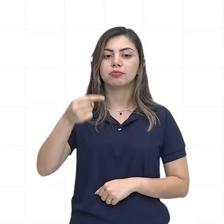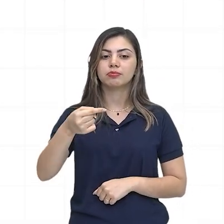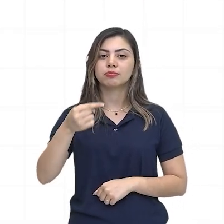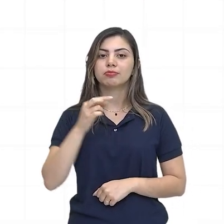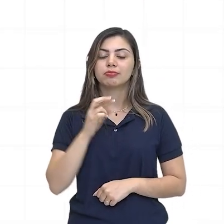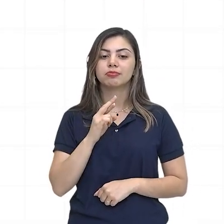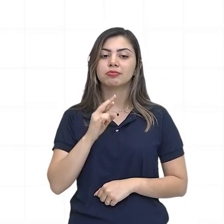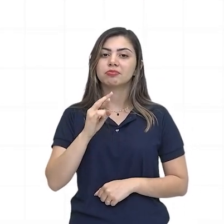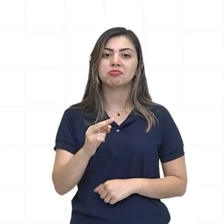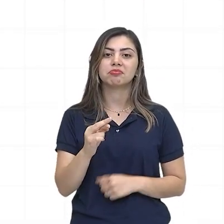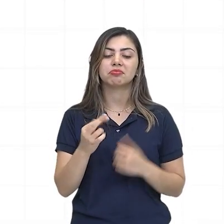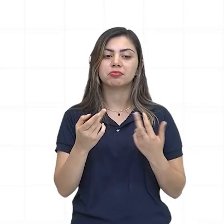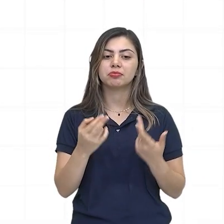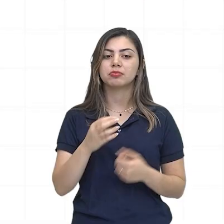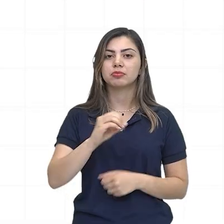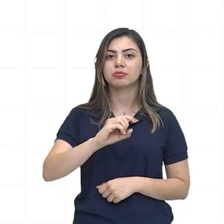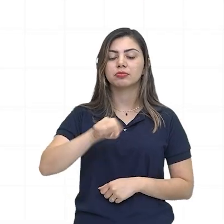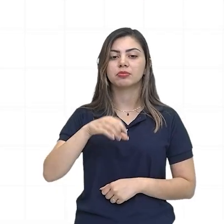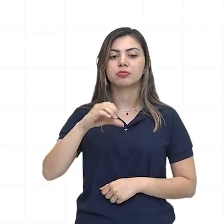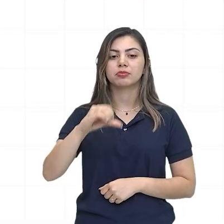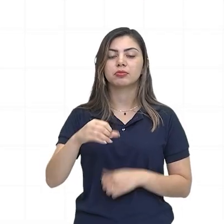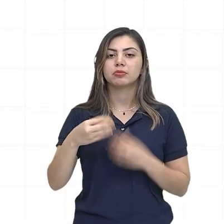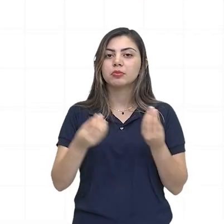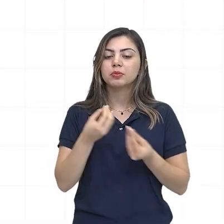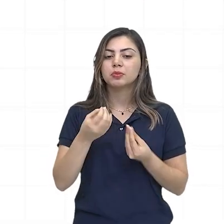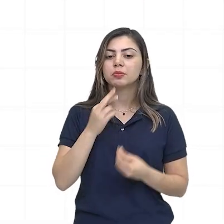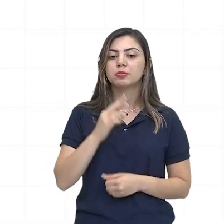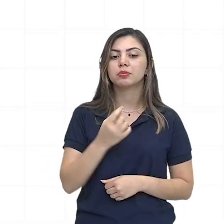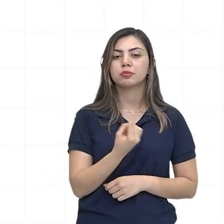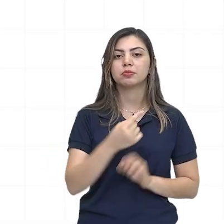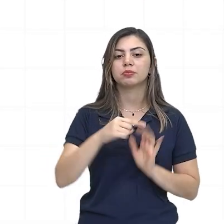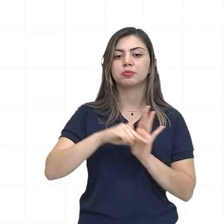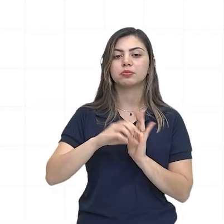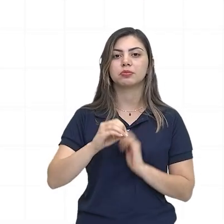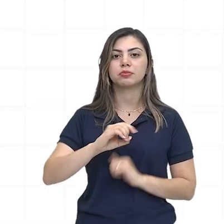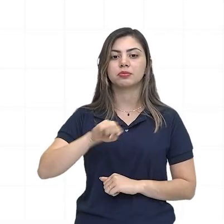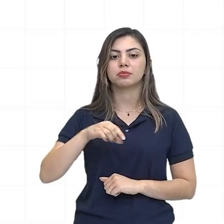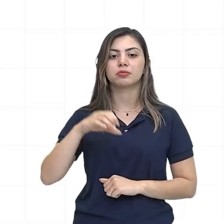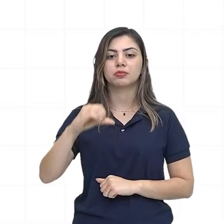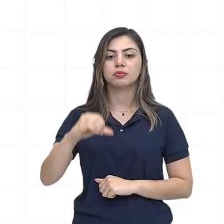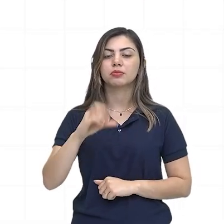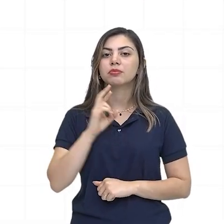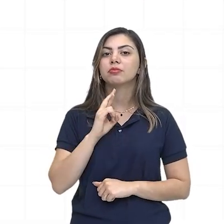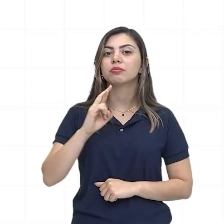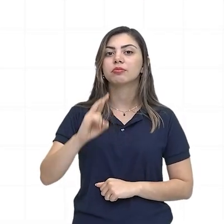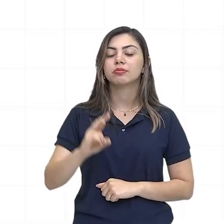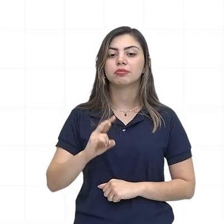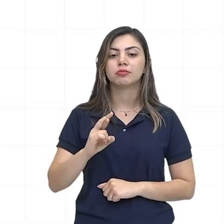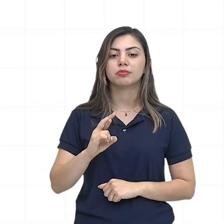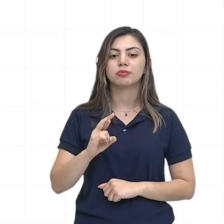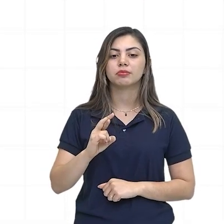próprio 0,9. Então, 1 menos 0,9 é igual a quanto?